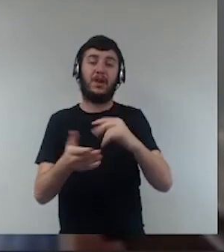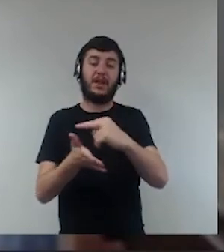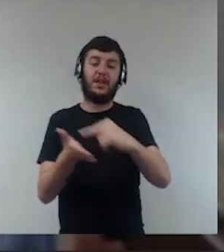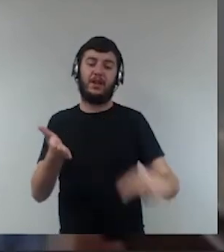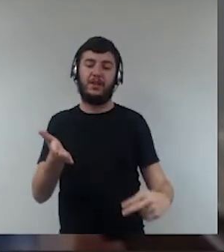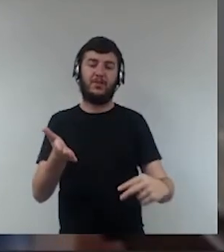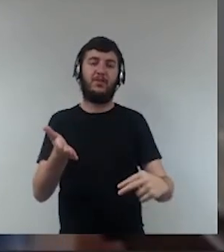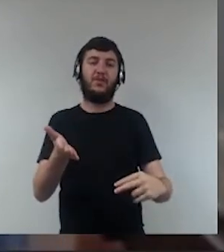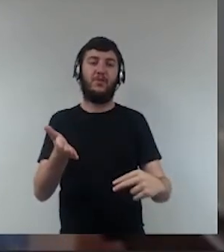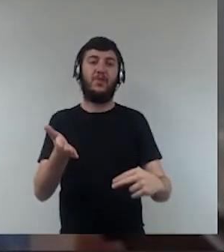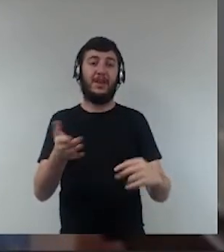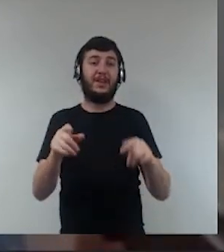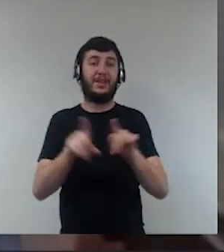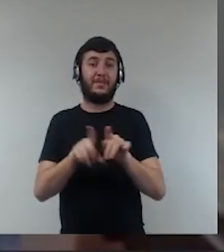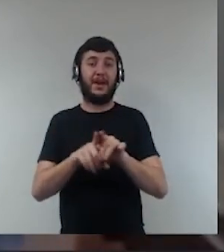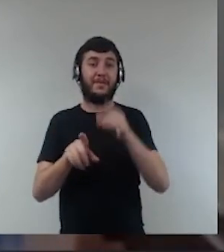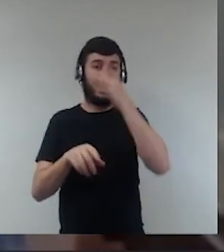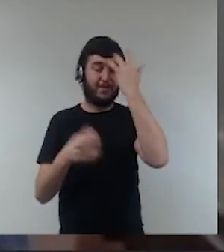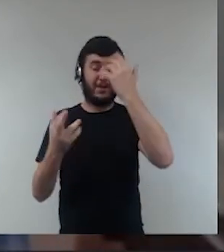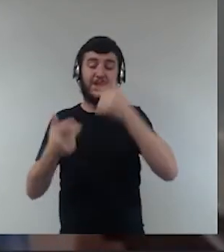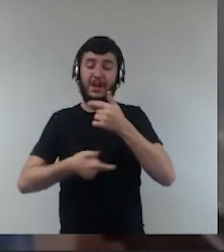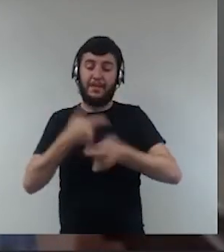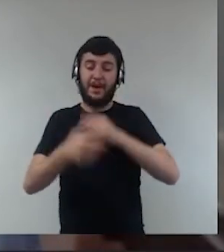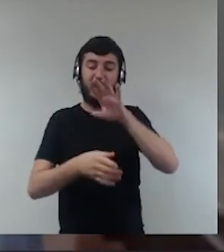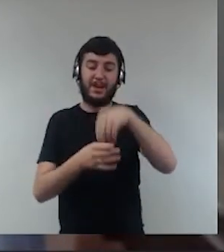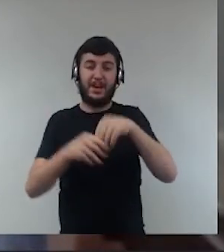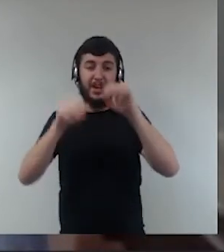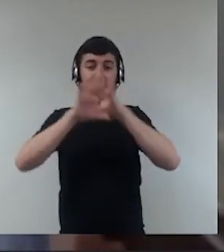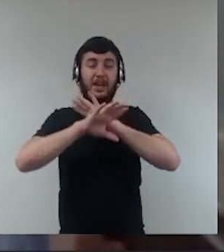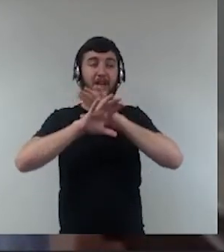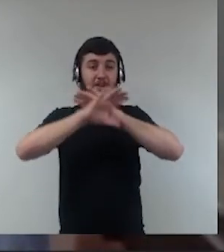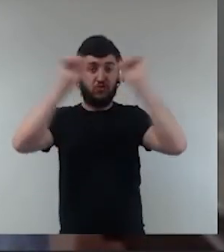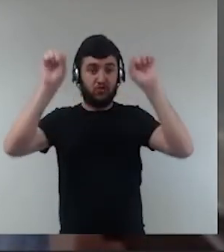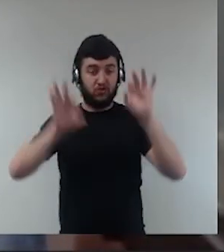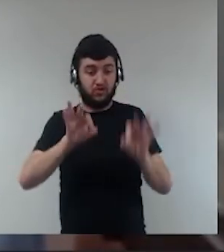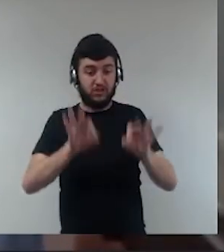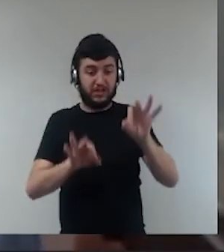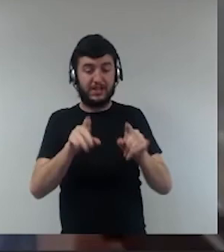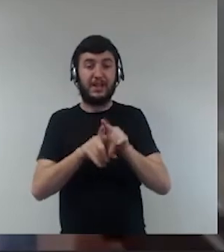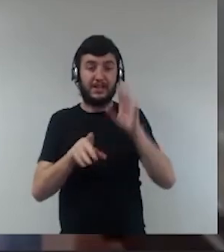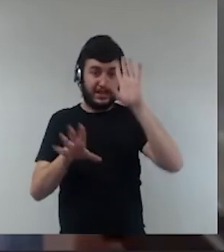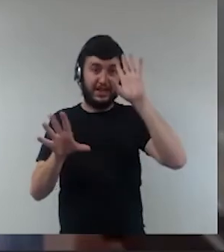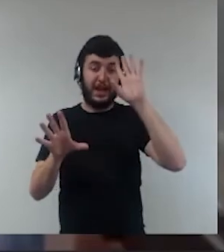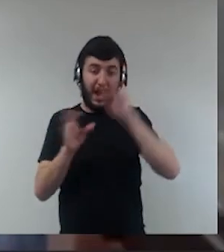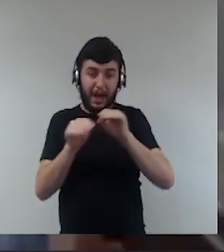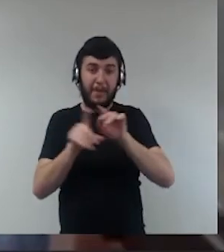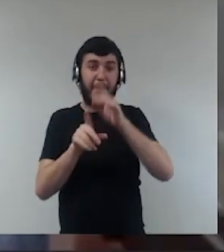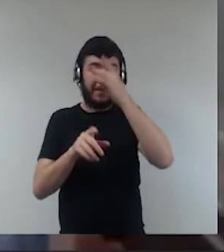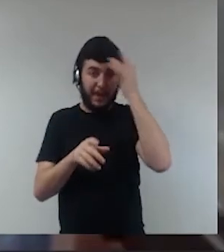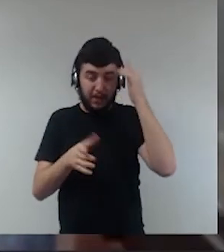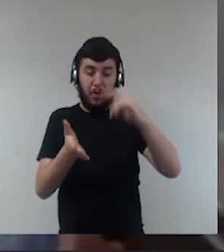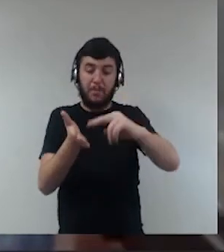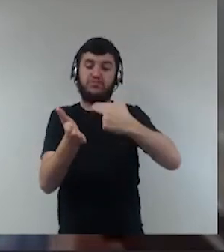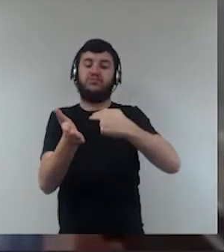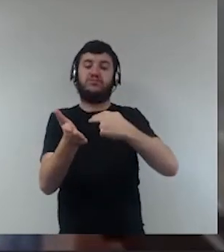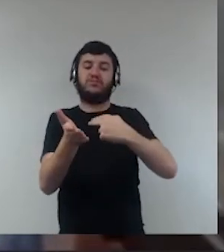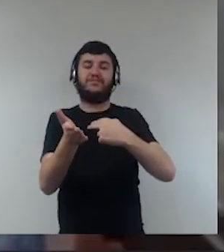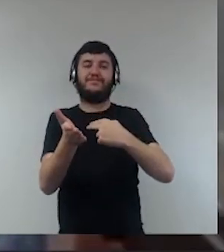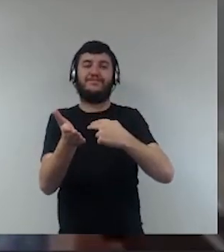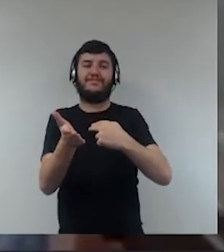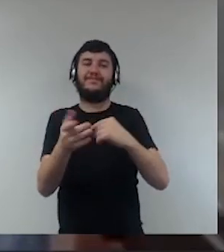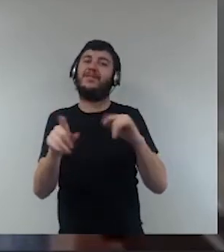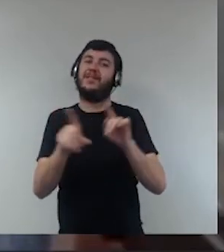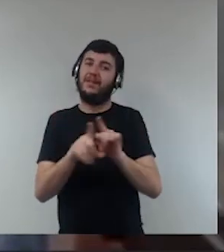tem condições de certificar que aquela mensagem foi realmente entregue. Então, não há por que a advocacia não utilizar